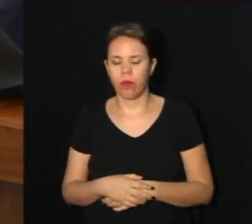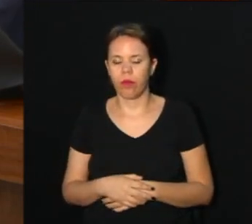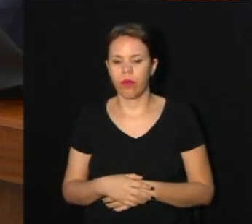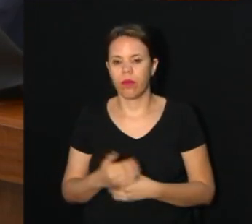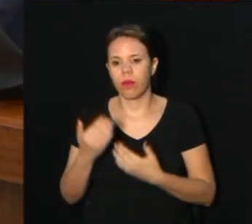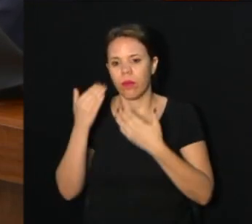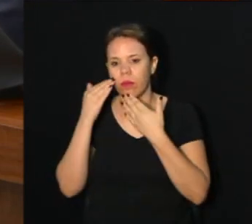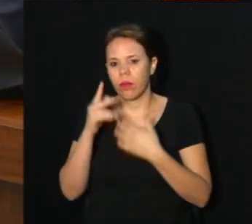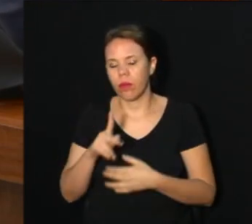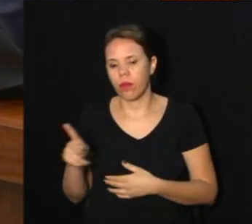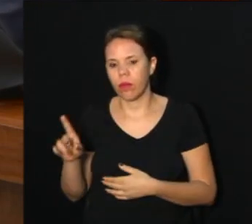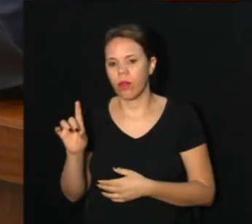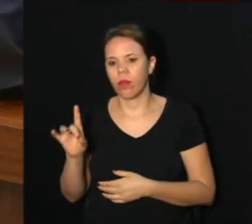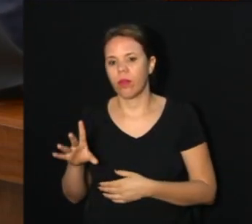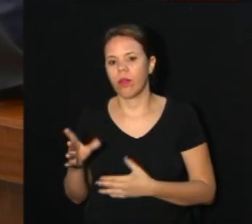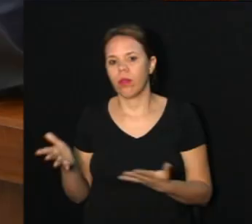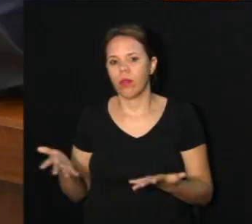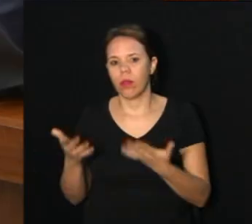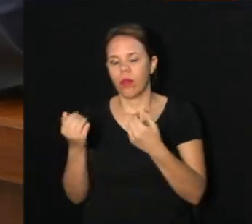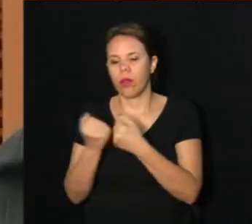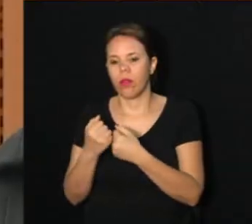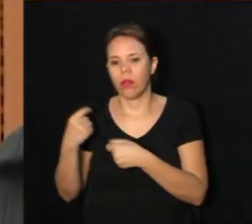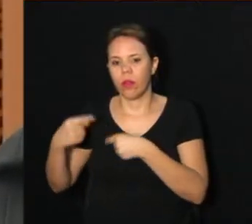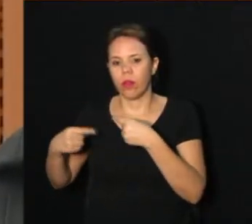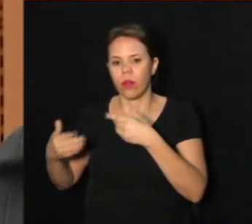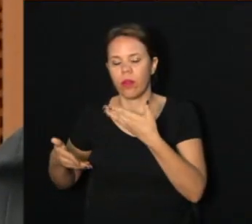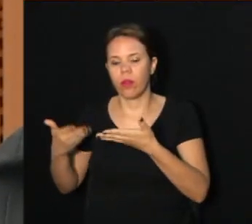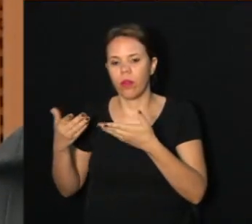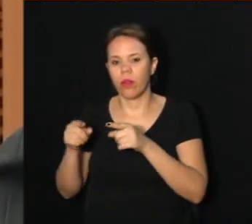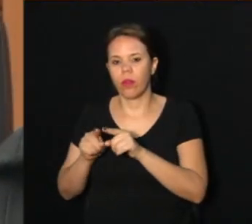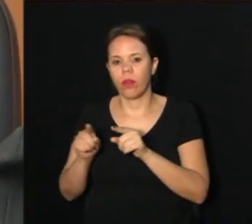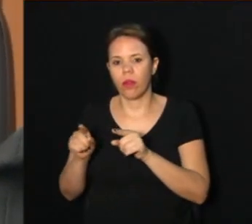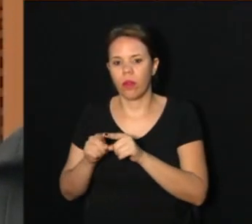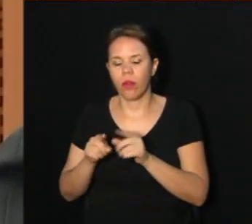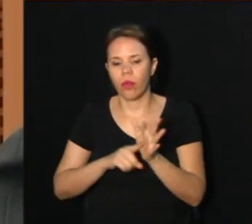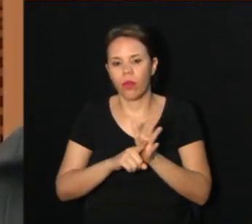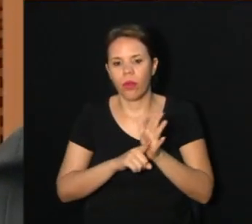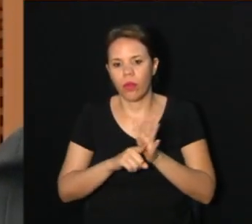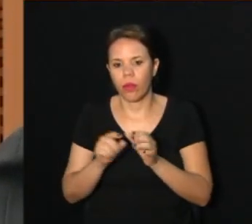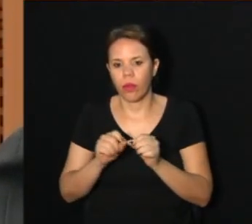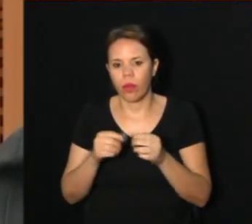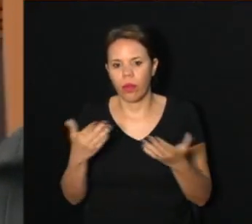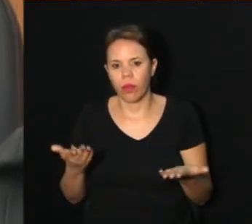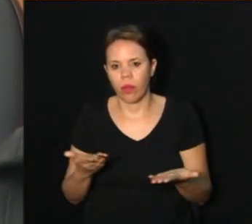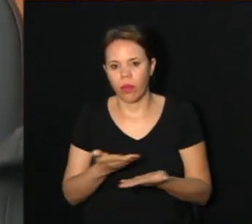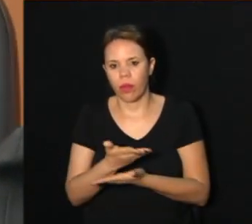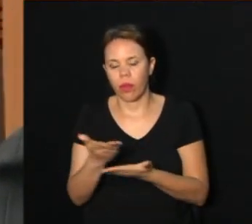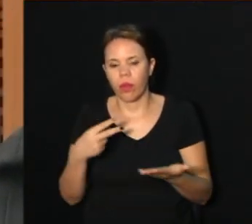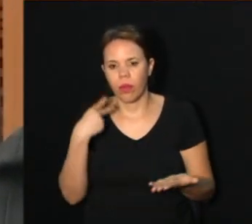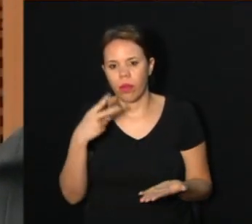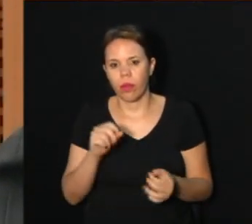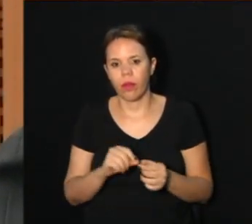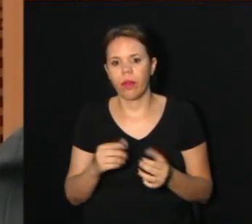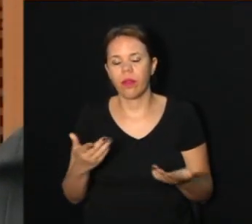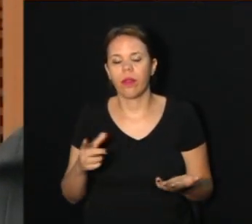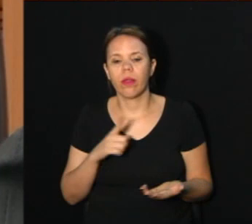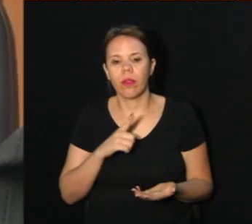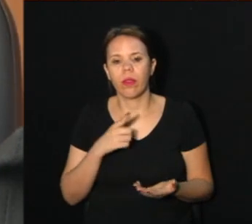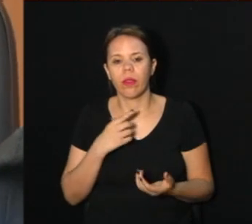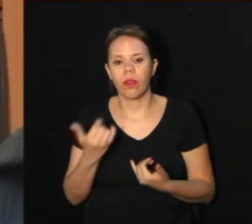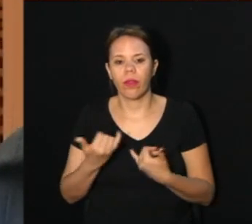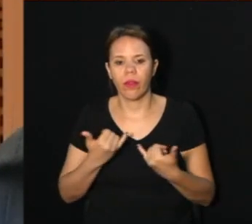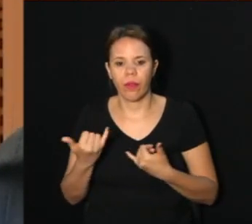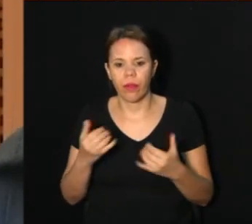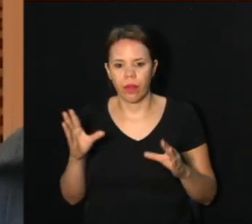Obrigado, presidente. Só para colaborar com o debate e com os estudos a serem feitos pelos senhores vereadores, para que tenham as informações